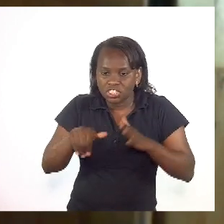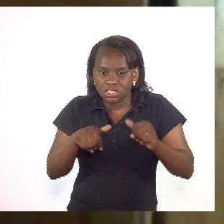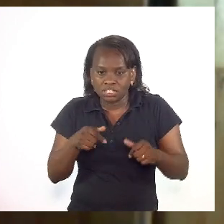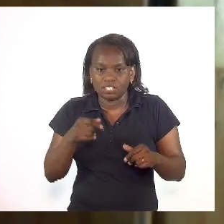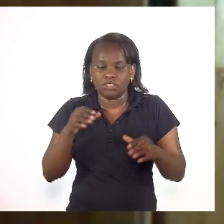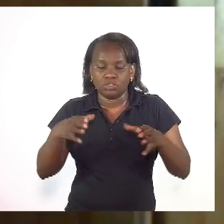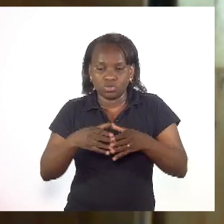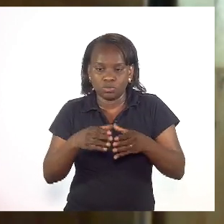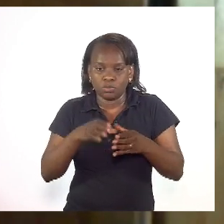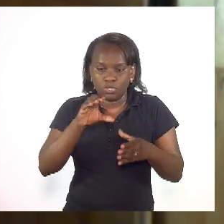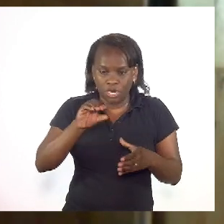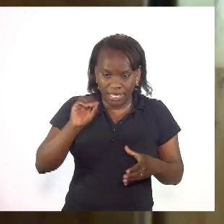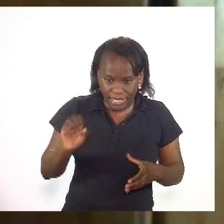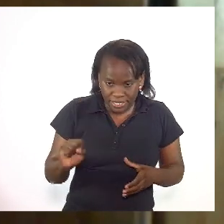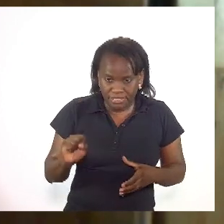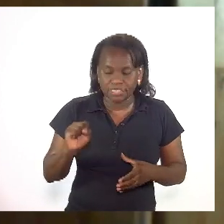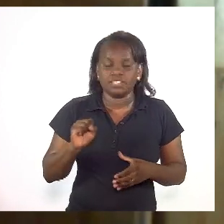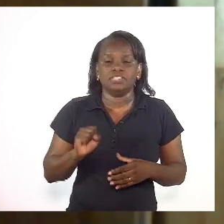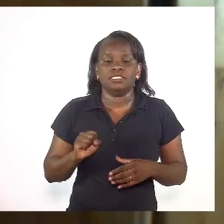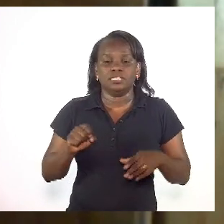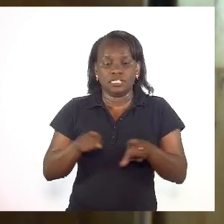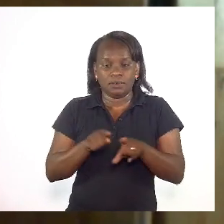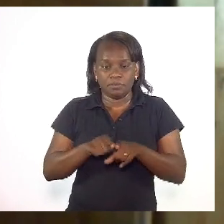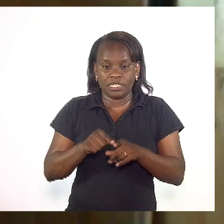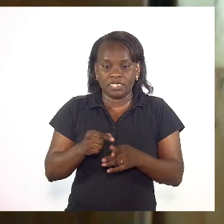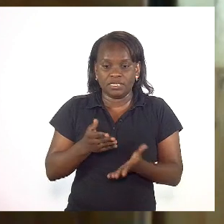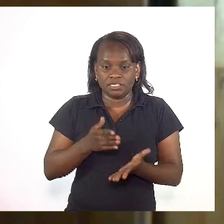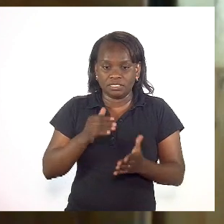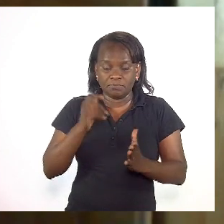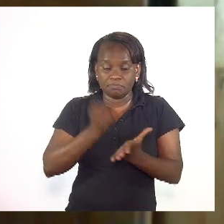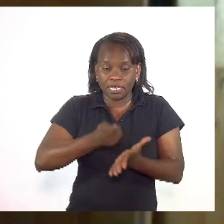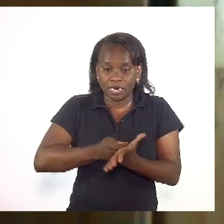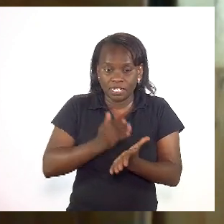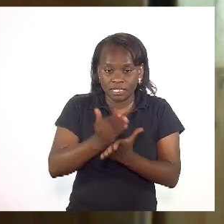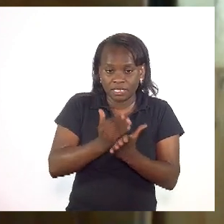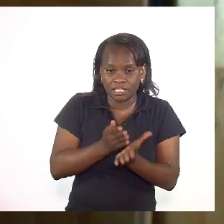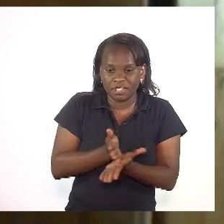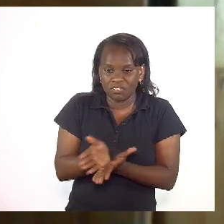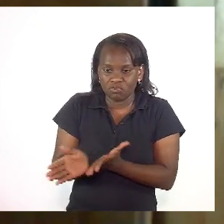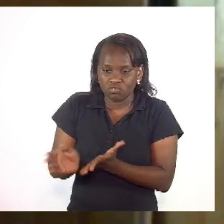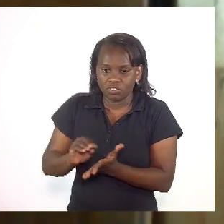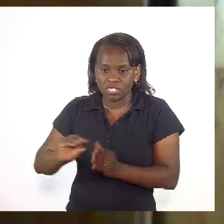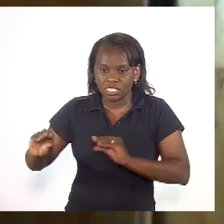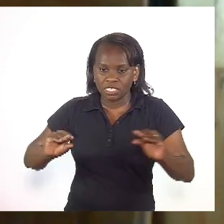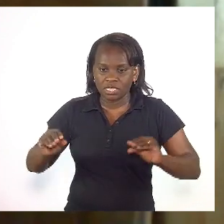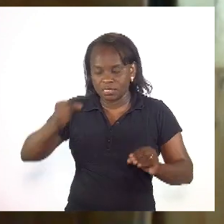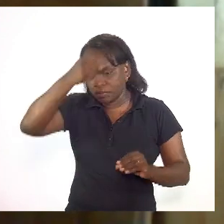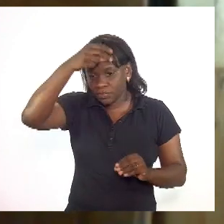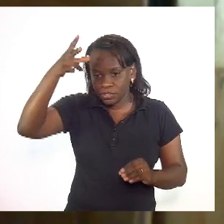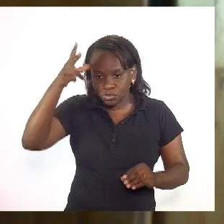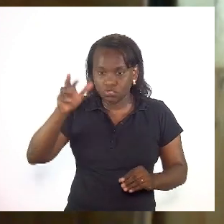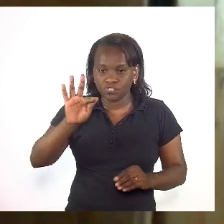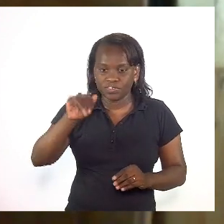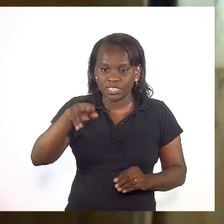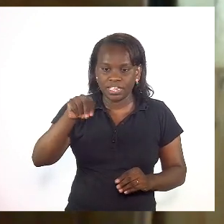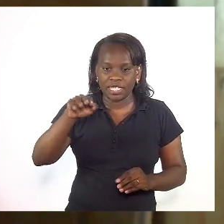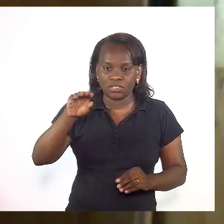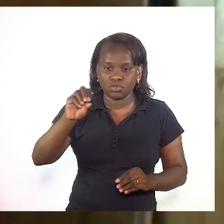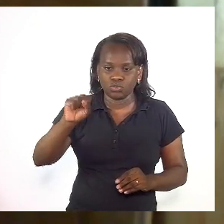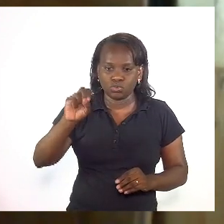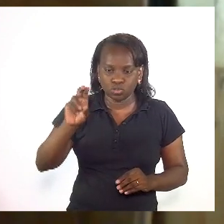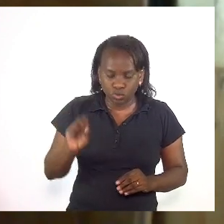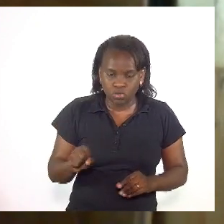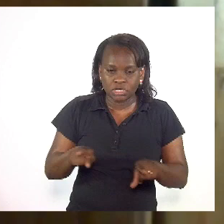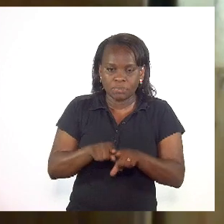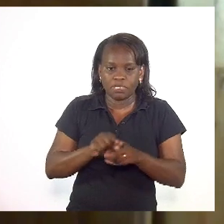contratação das organizações sociais, desvio de parcela de valores repassados aos municípios pelo Finansus e desvio de